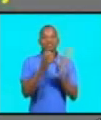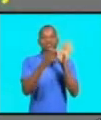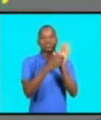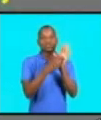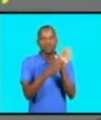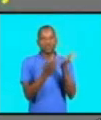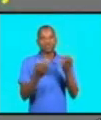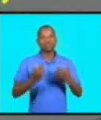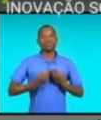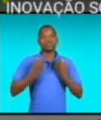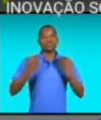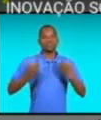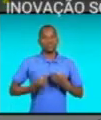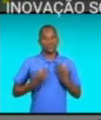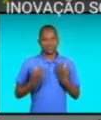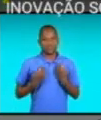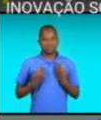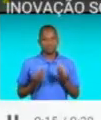É fácil de usá-lo.